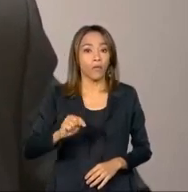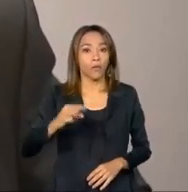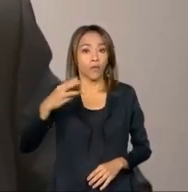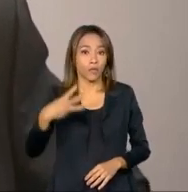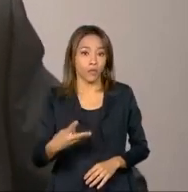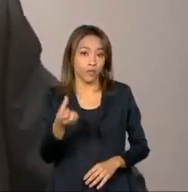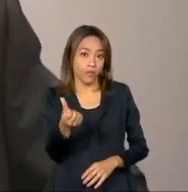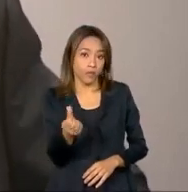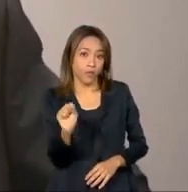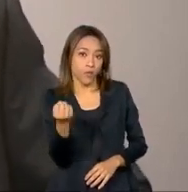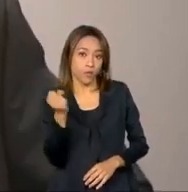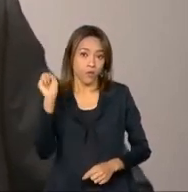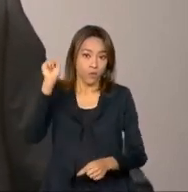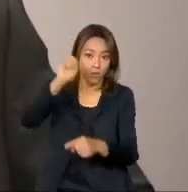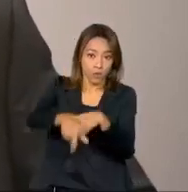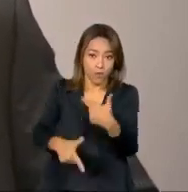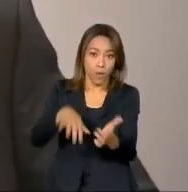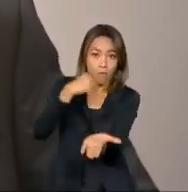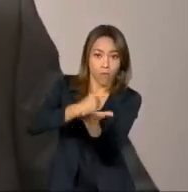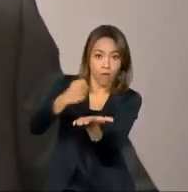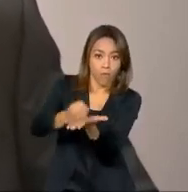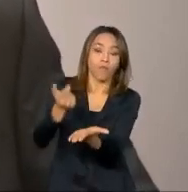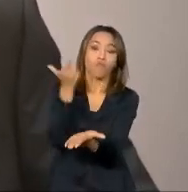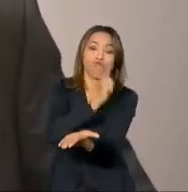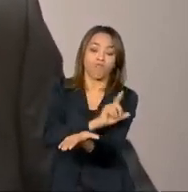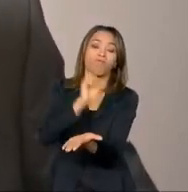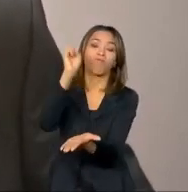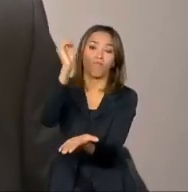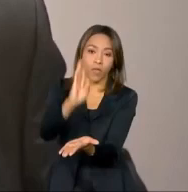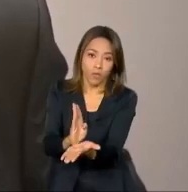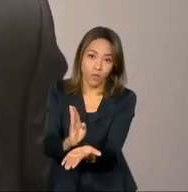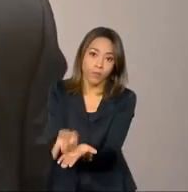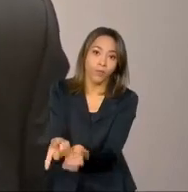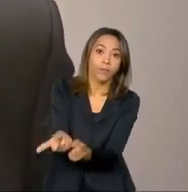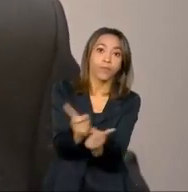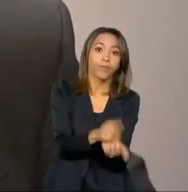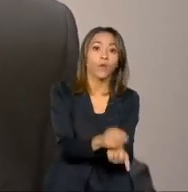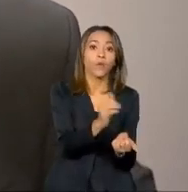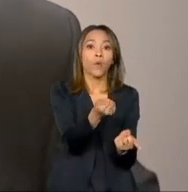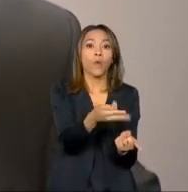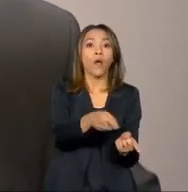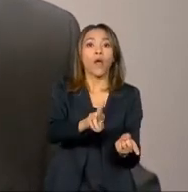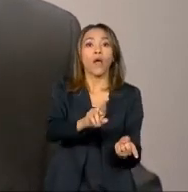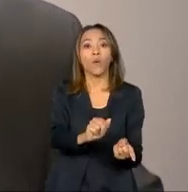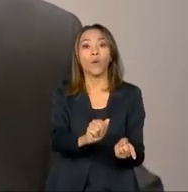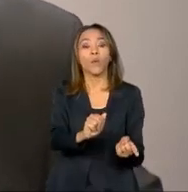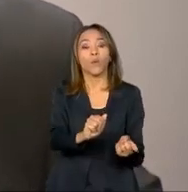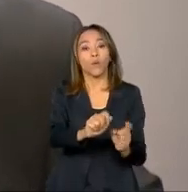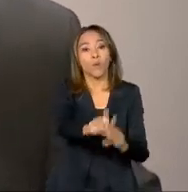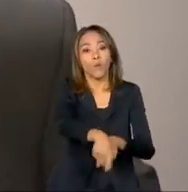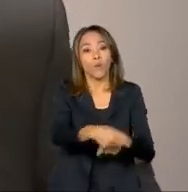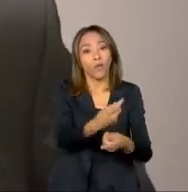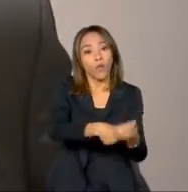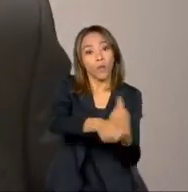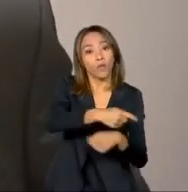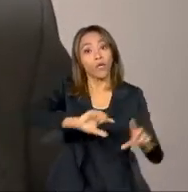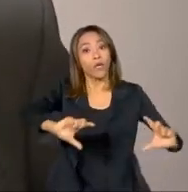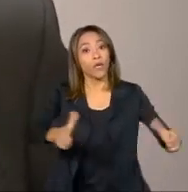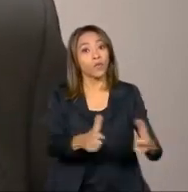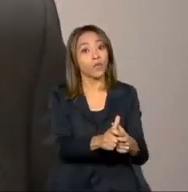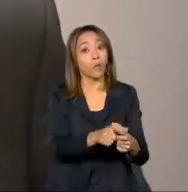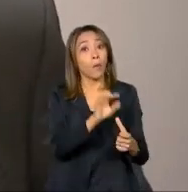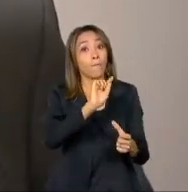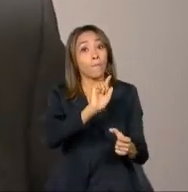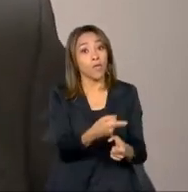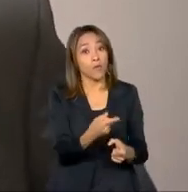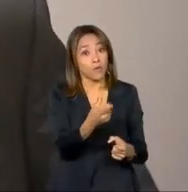190.368 empregos no Brasil. O agro reduziu 1.600. Foi 1.600